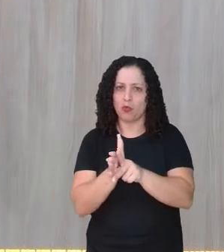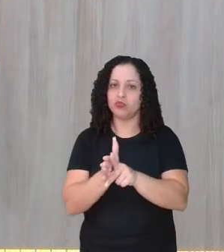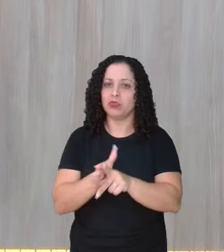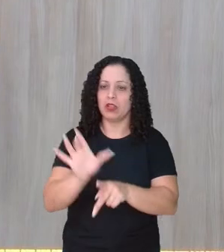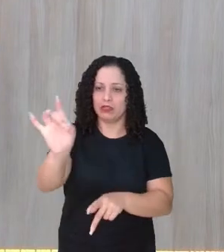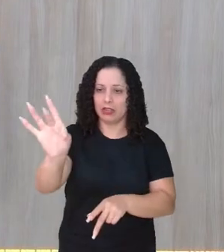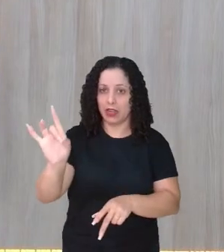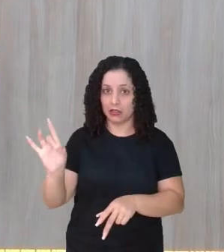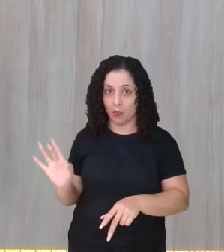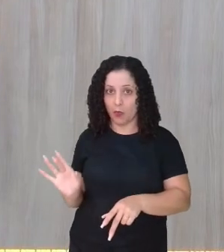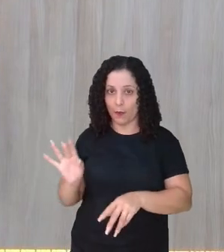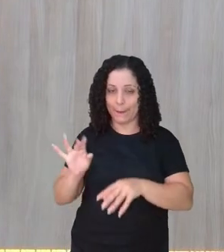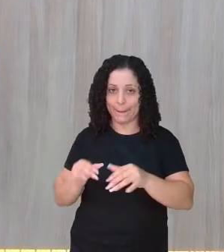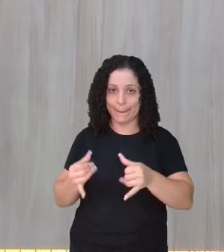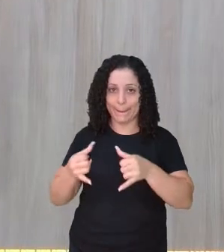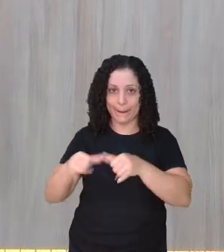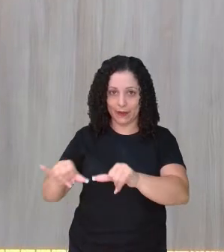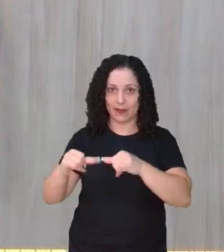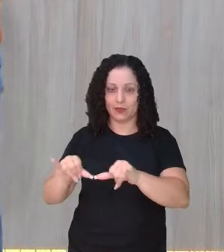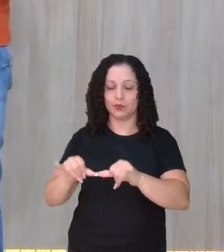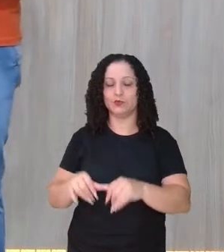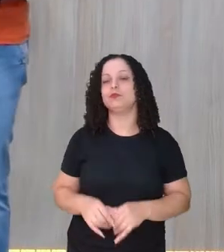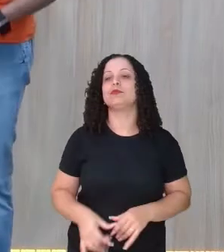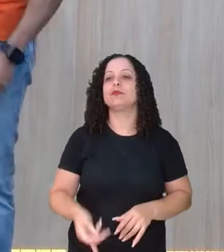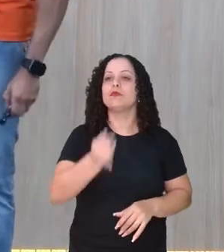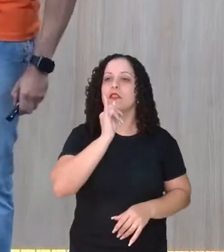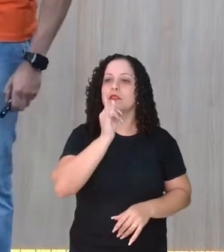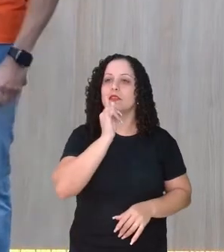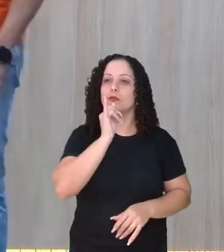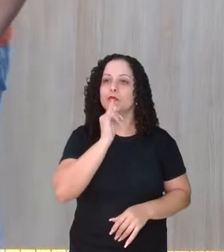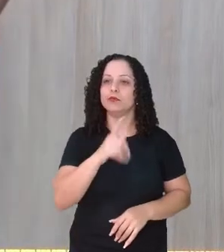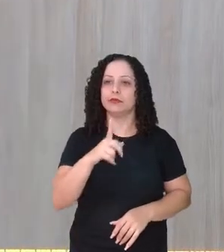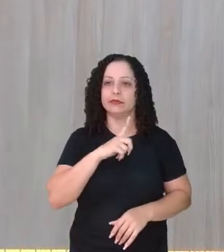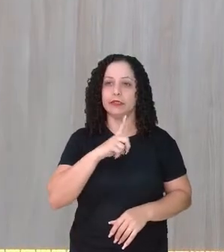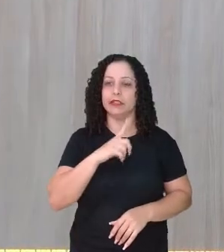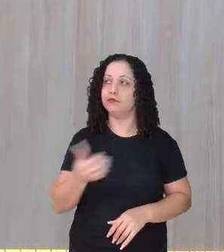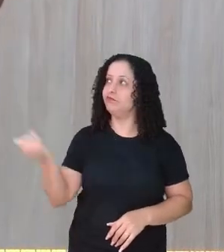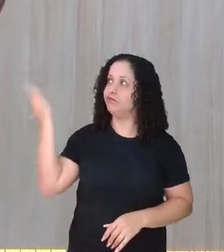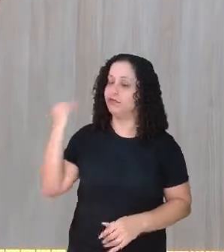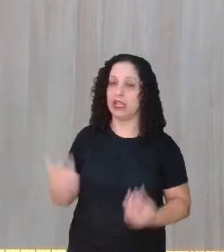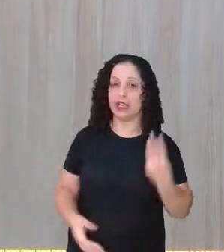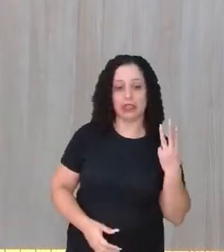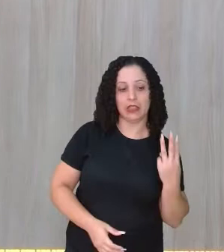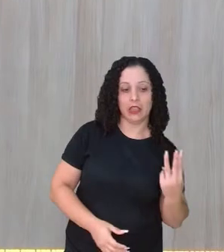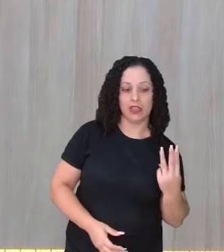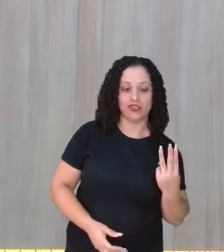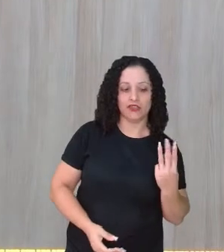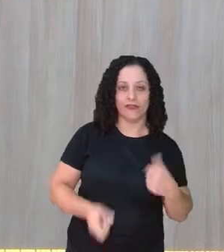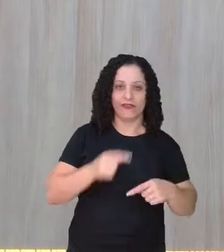em relação à expressão que eu coloquei. Por exemplo, eu posso ter isso aqui, ó, 3 vezes o valor do